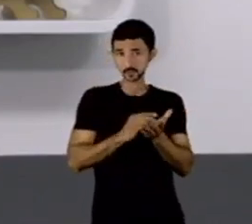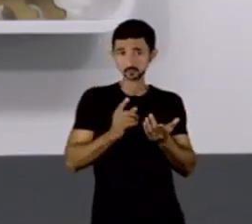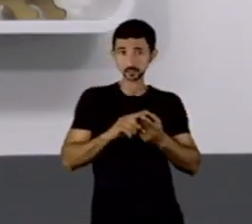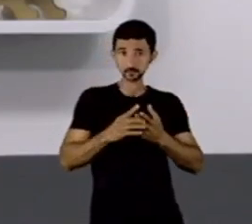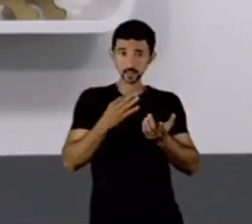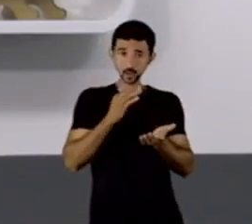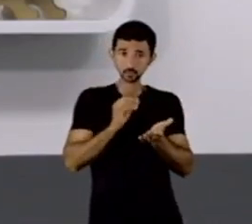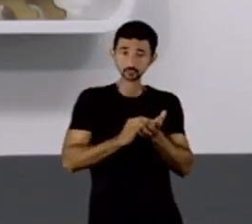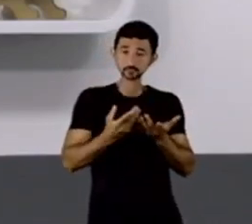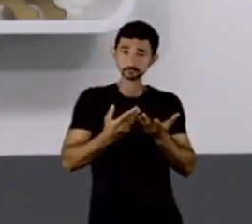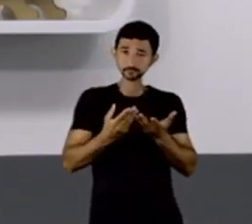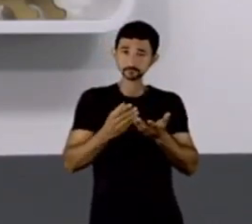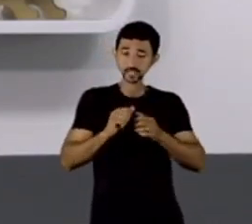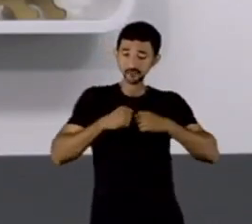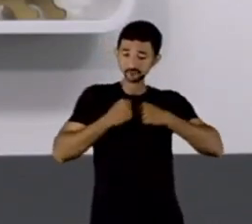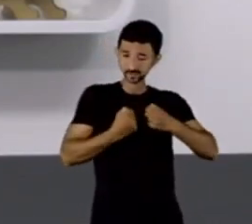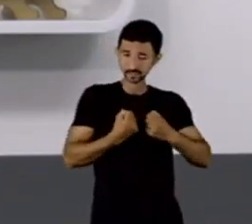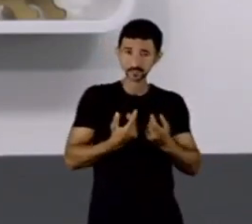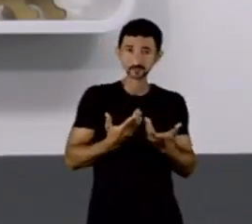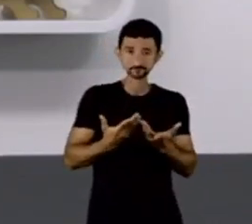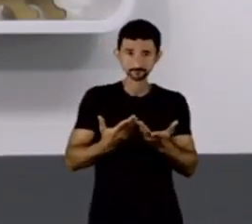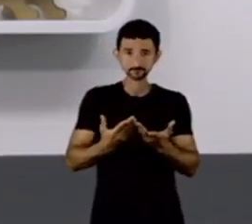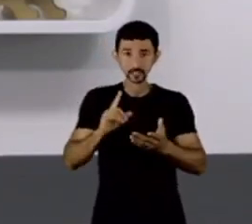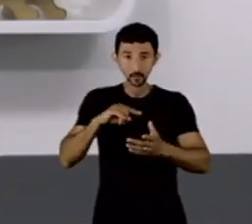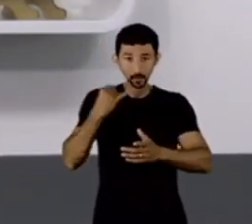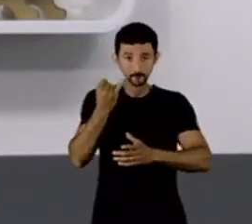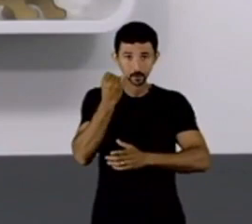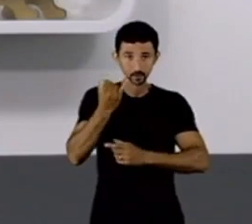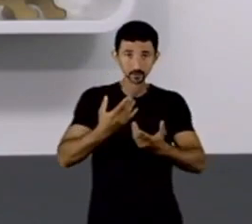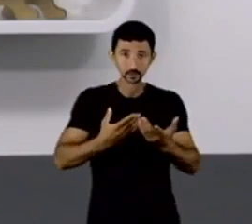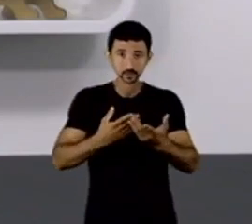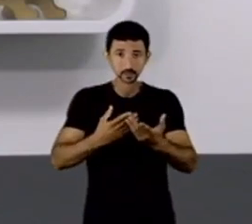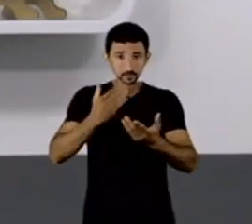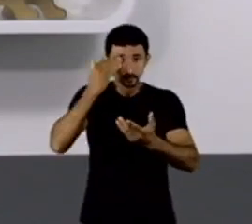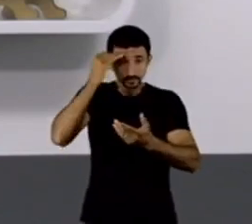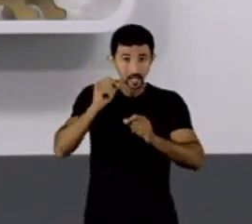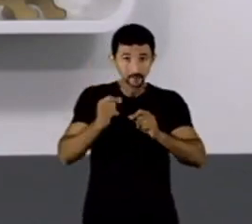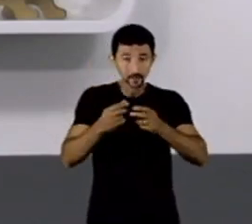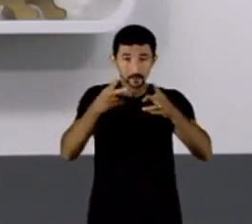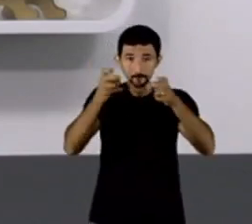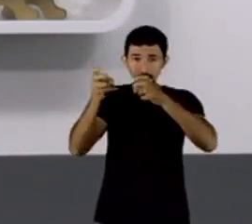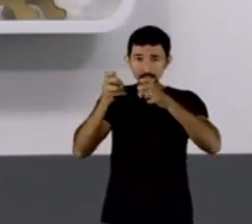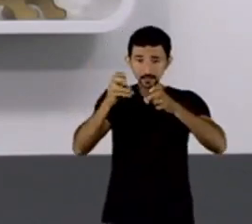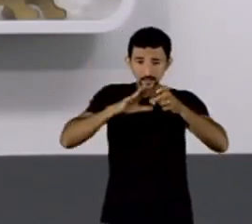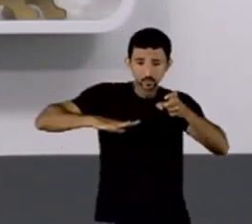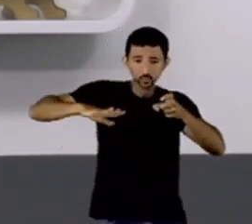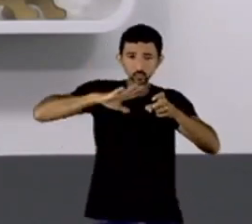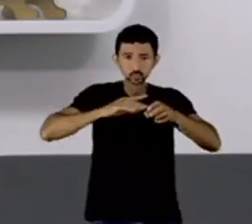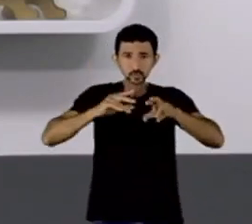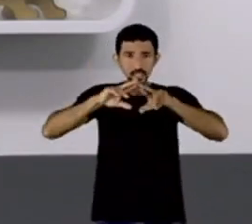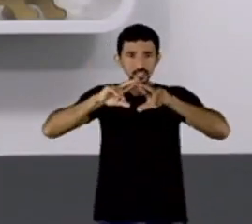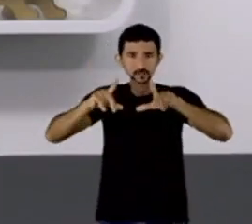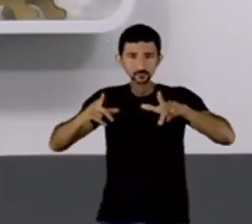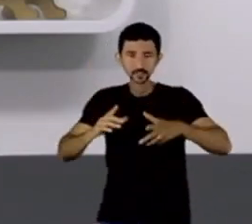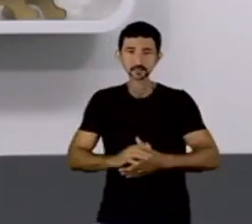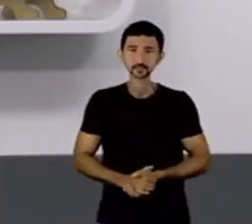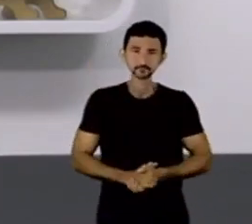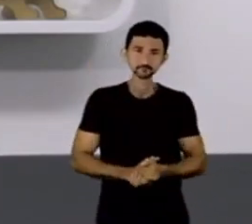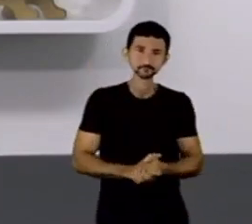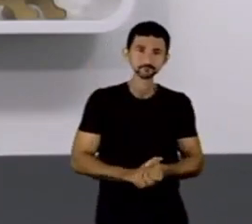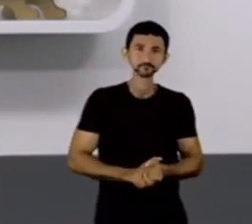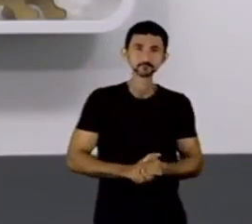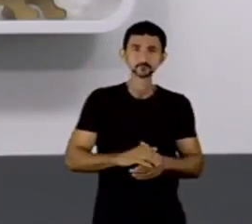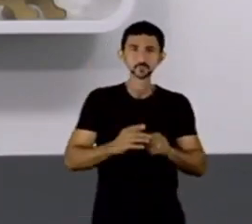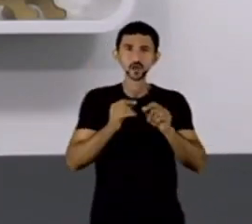o argumento aparecendo. Por isso que é sempre muito importante você estar percebendo a diferença entre opinião